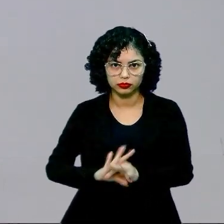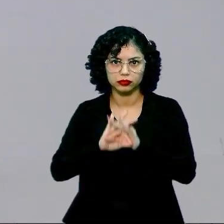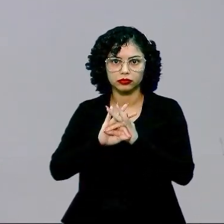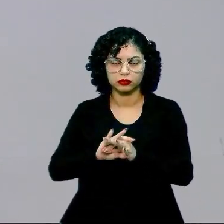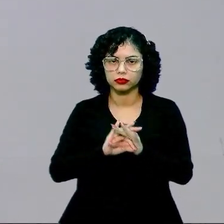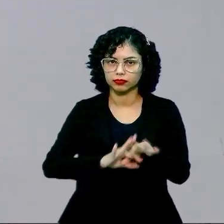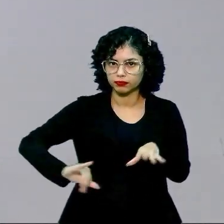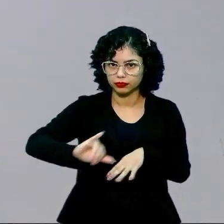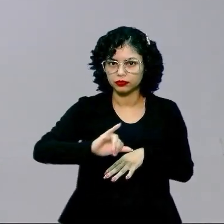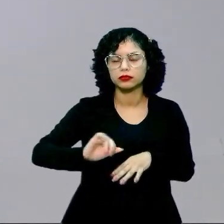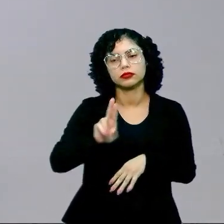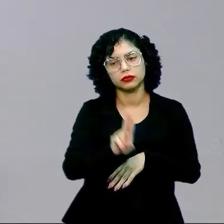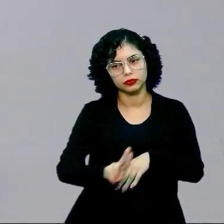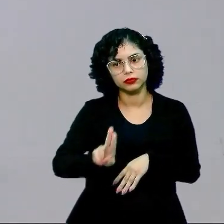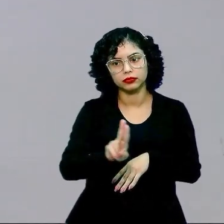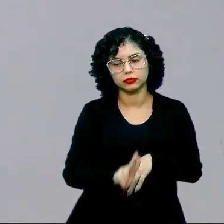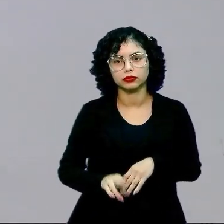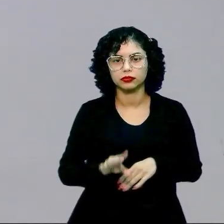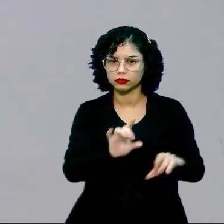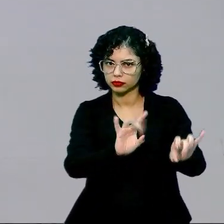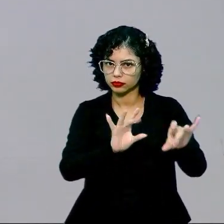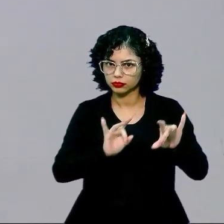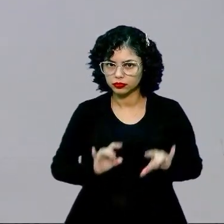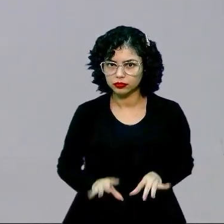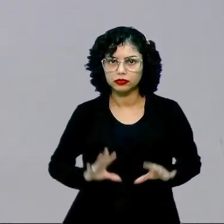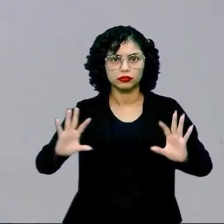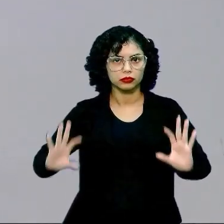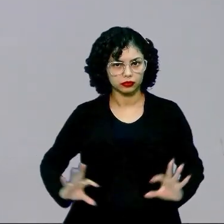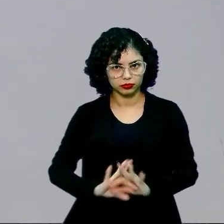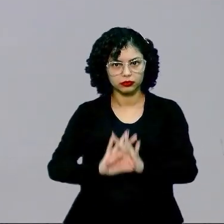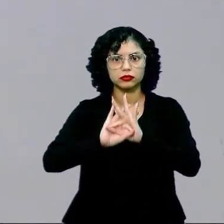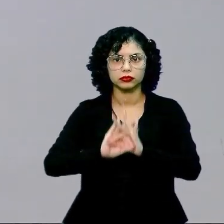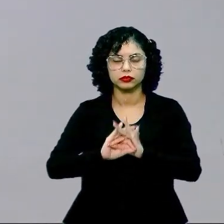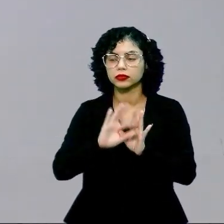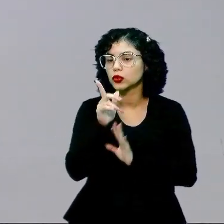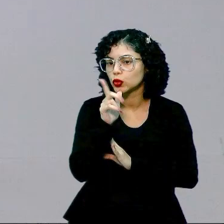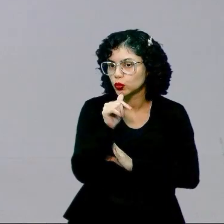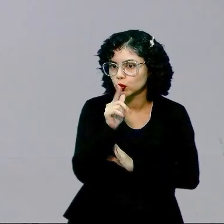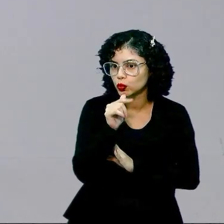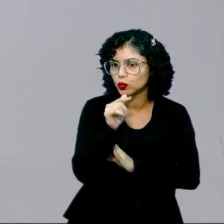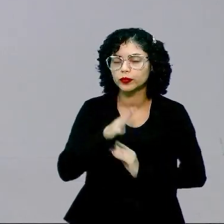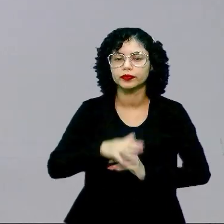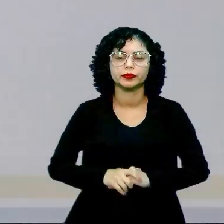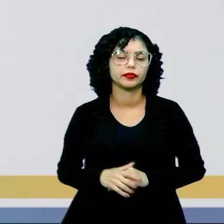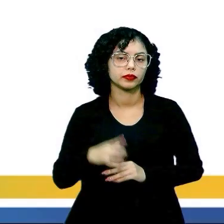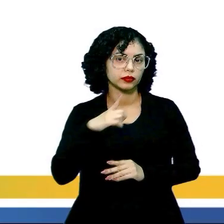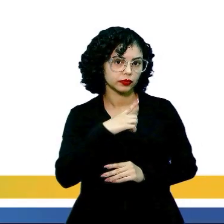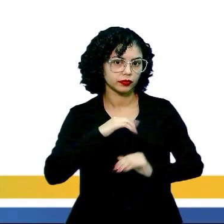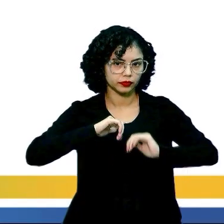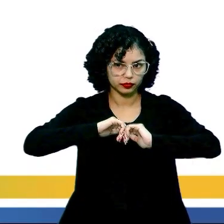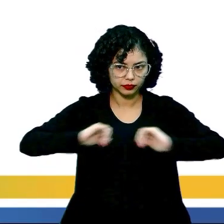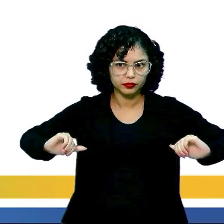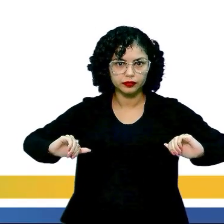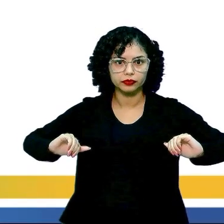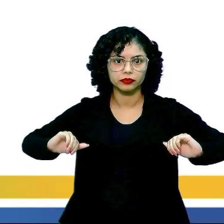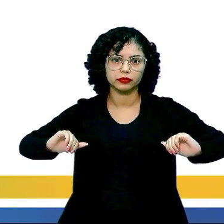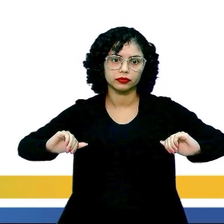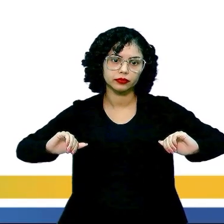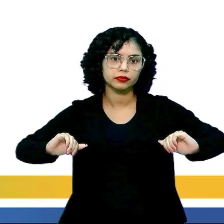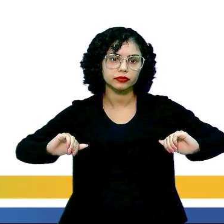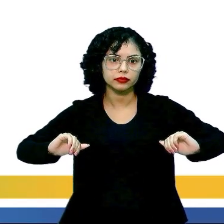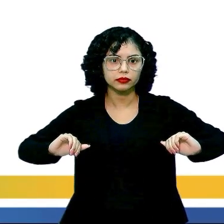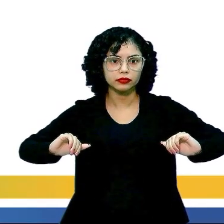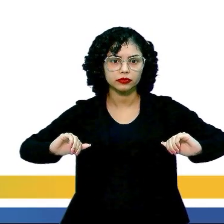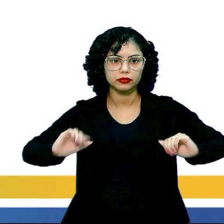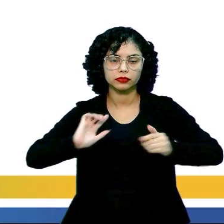com óleo, você vai utilizar uma técnica que ela vai se relacionar com água, para que ocorra essa separação, tá? Então, esse daí